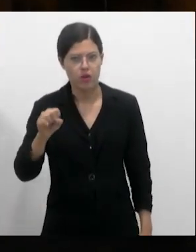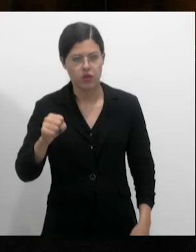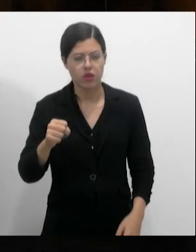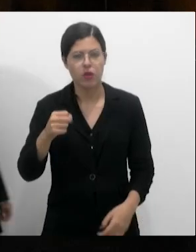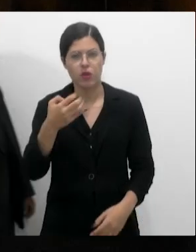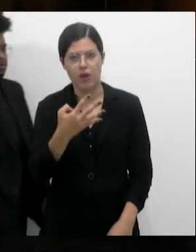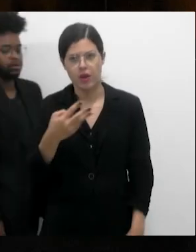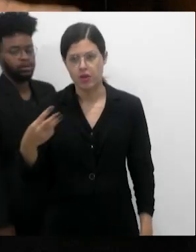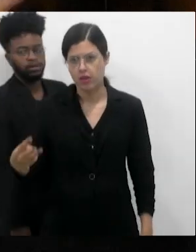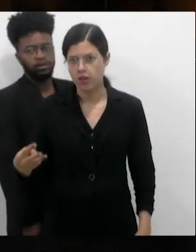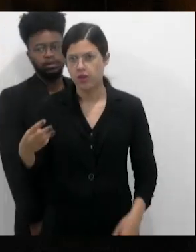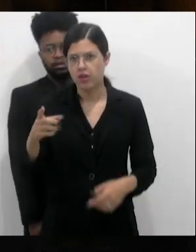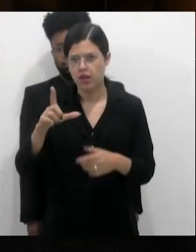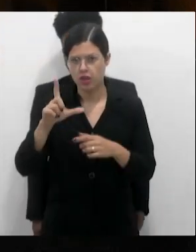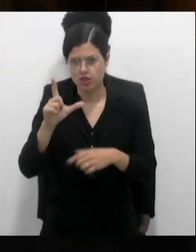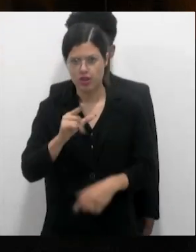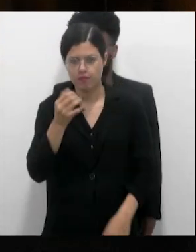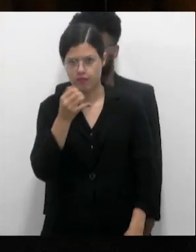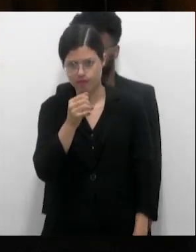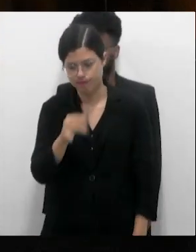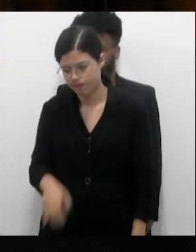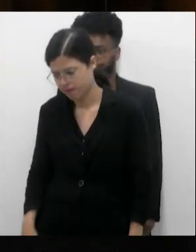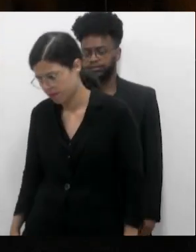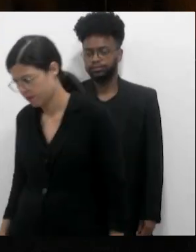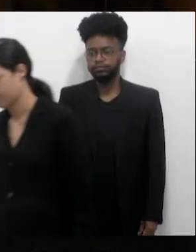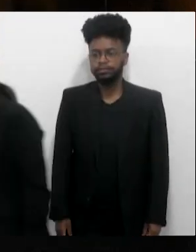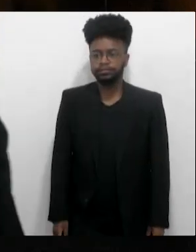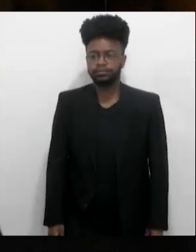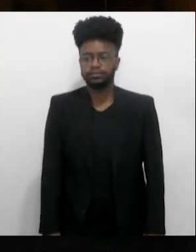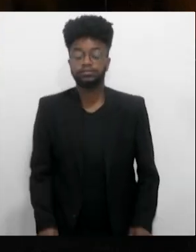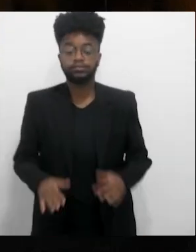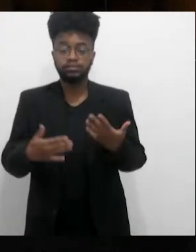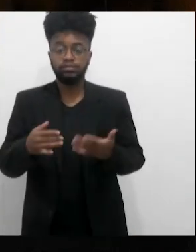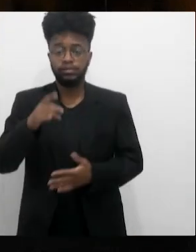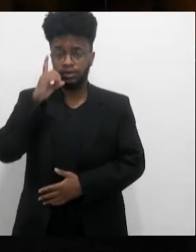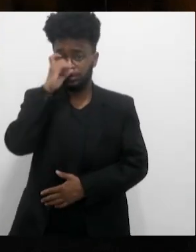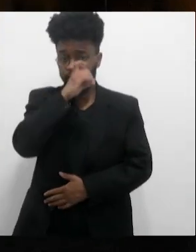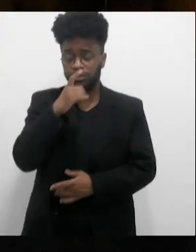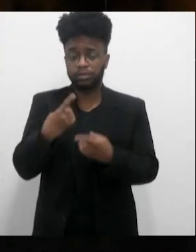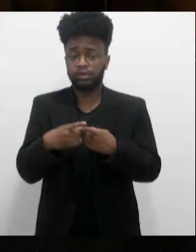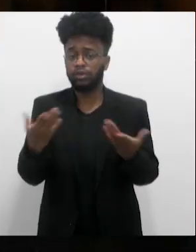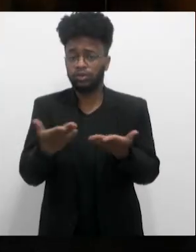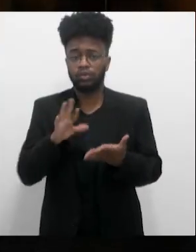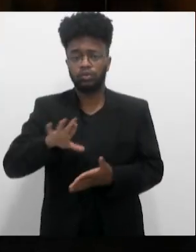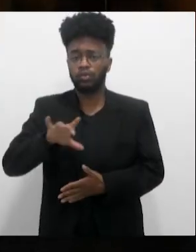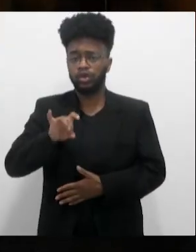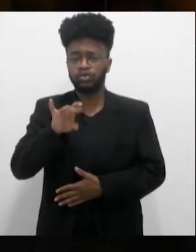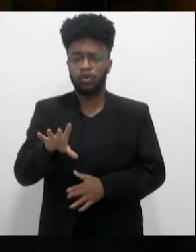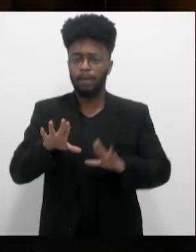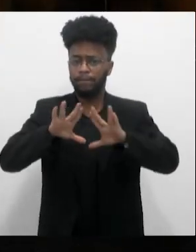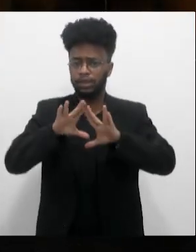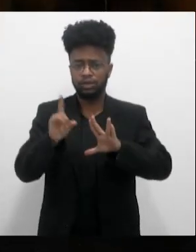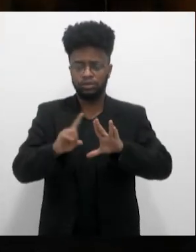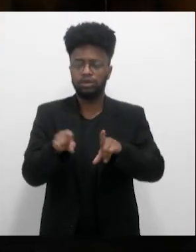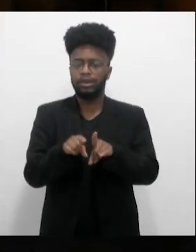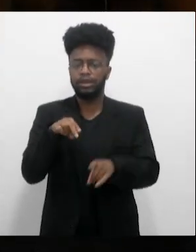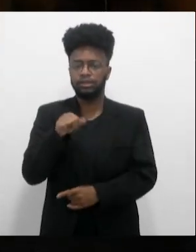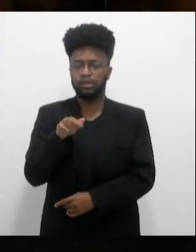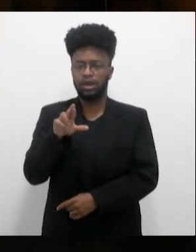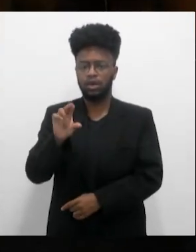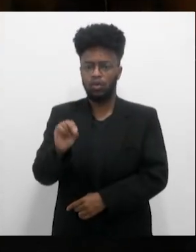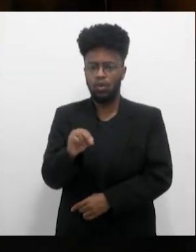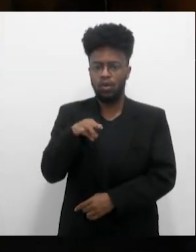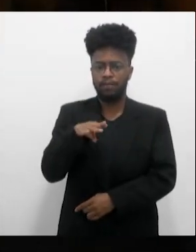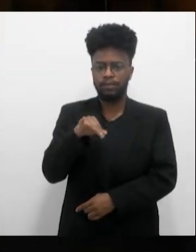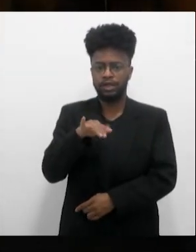ou seja, era difícil parar os caras. Porque hoje não é milícia, é narcomilícia. E aí os setores